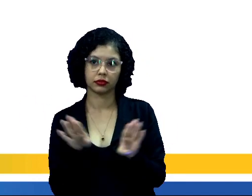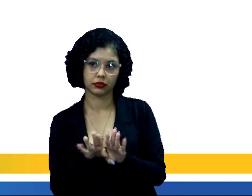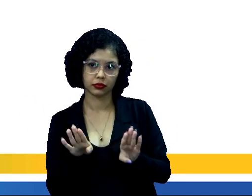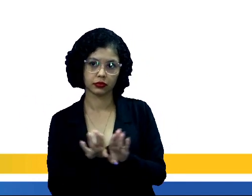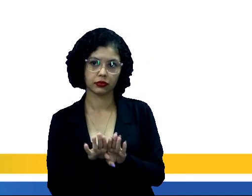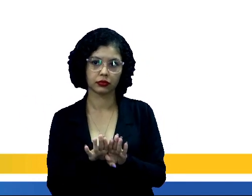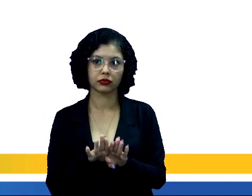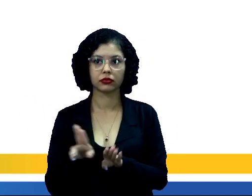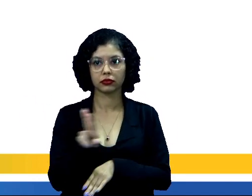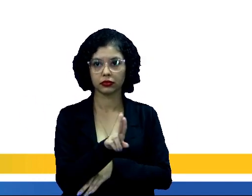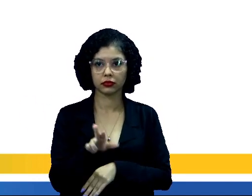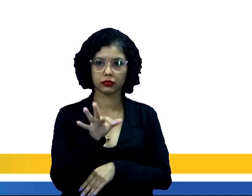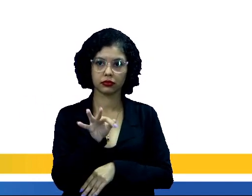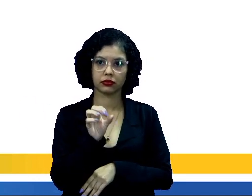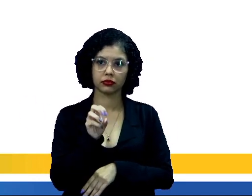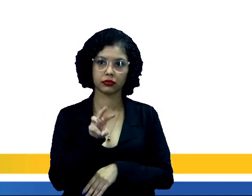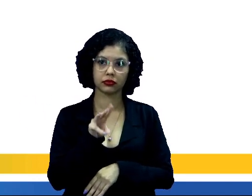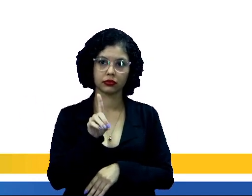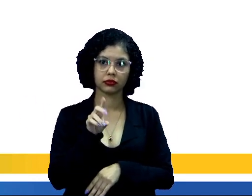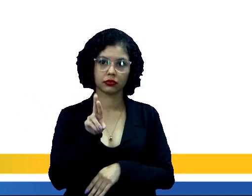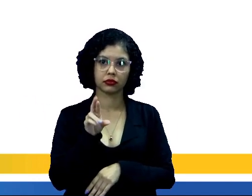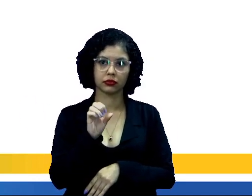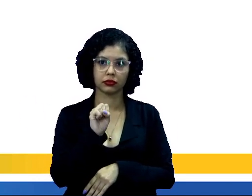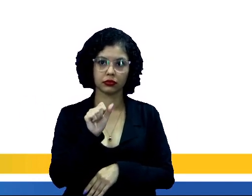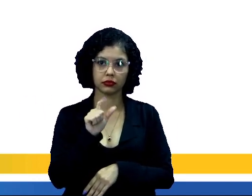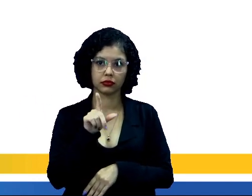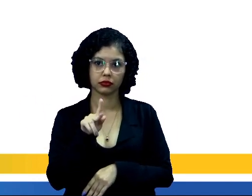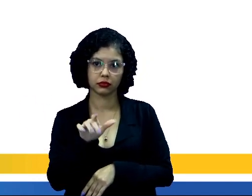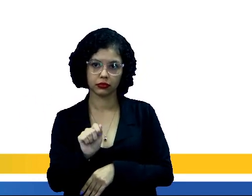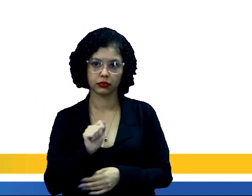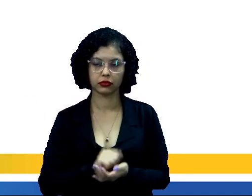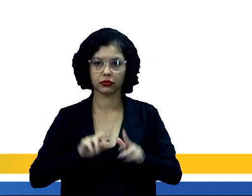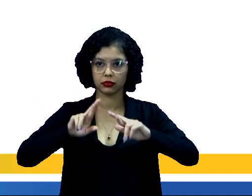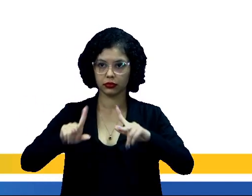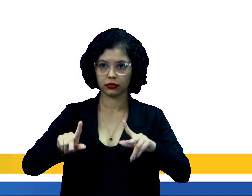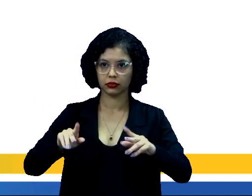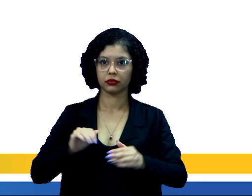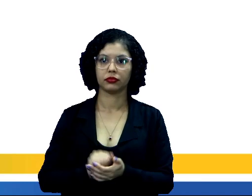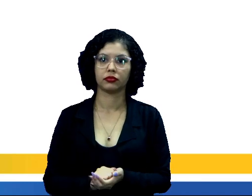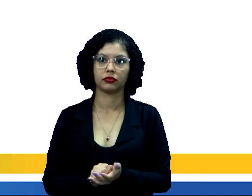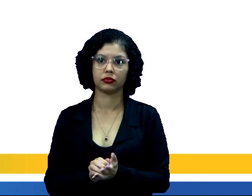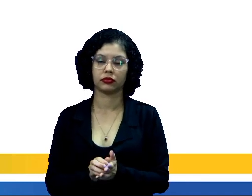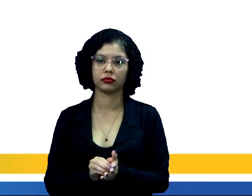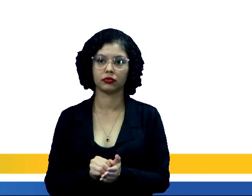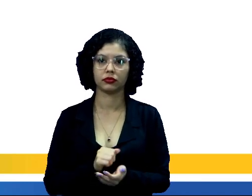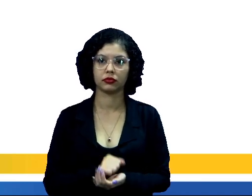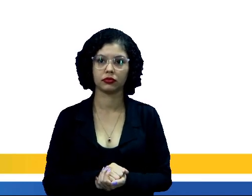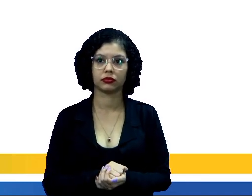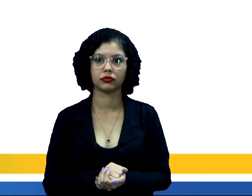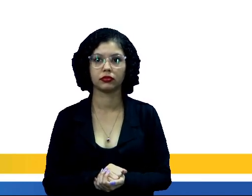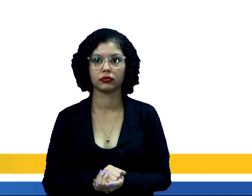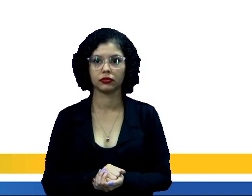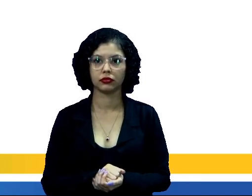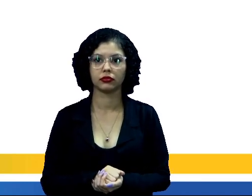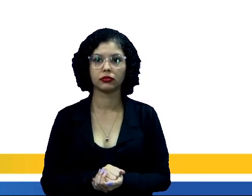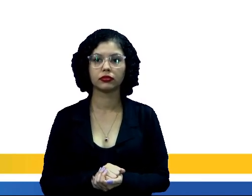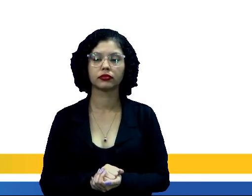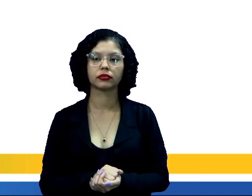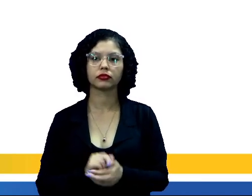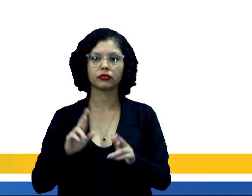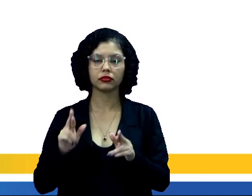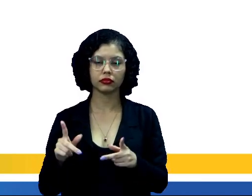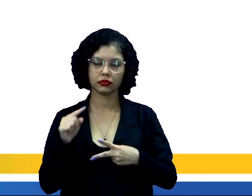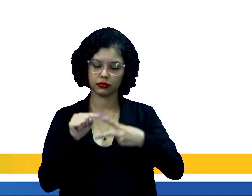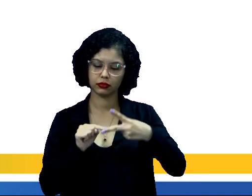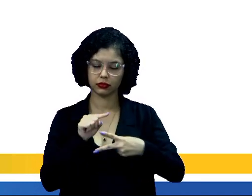internet. Ela também é chamada de forward slash para diferenciar da barra invertida, que é a